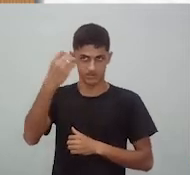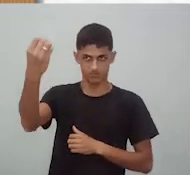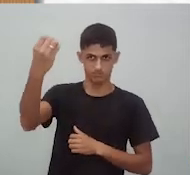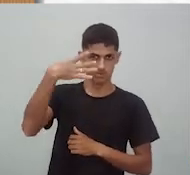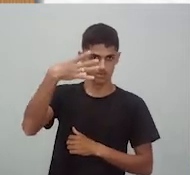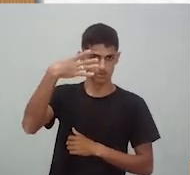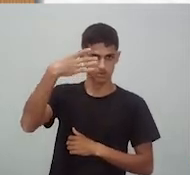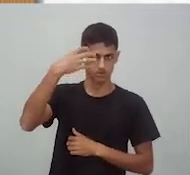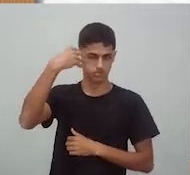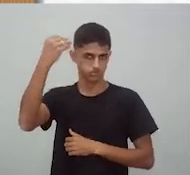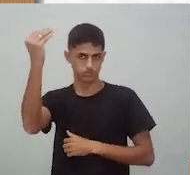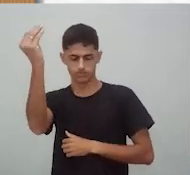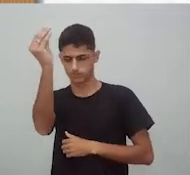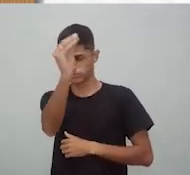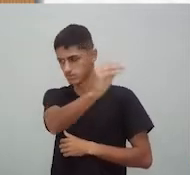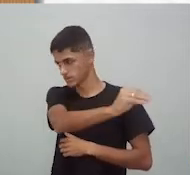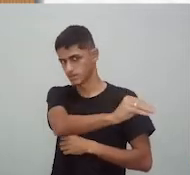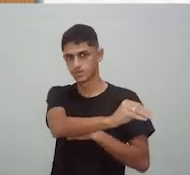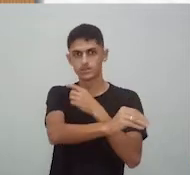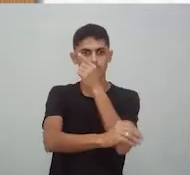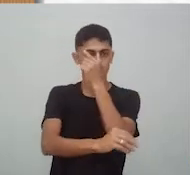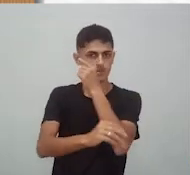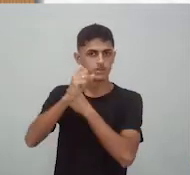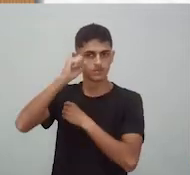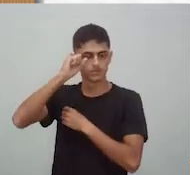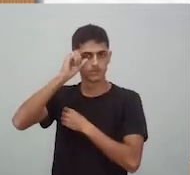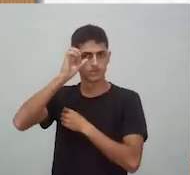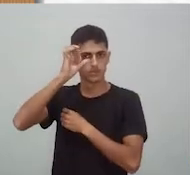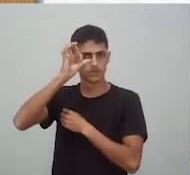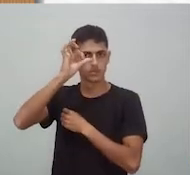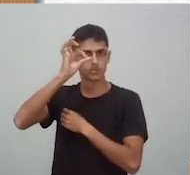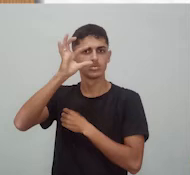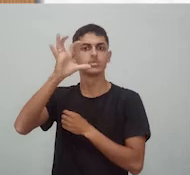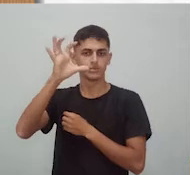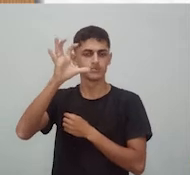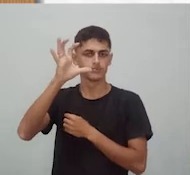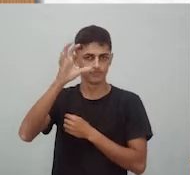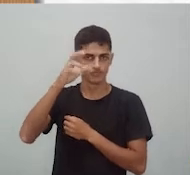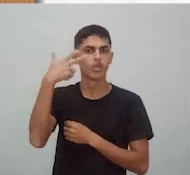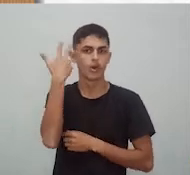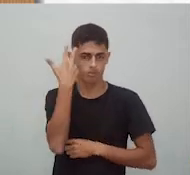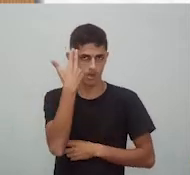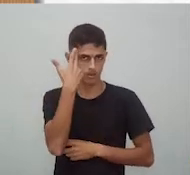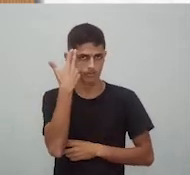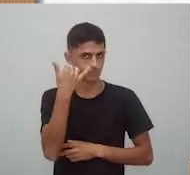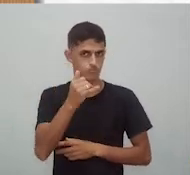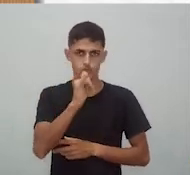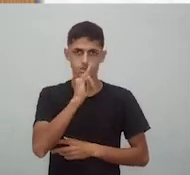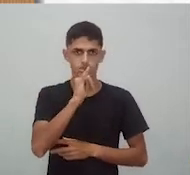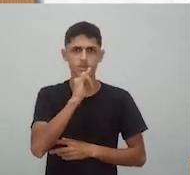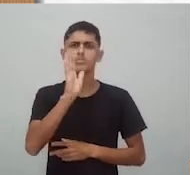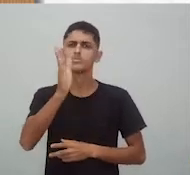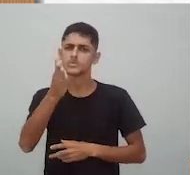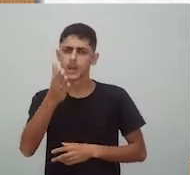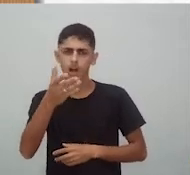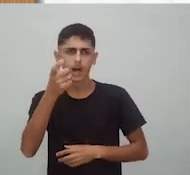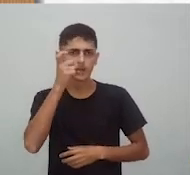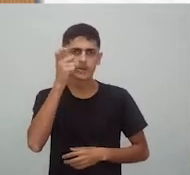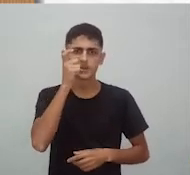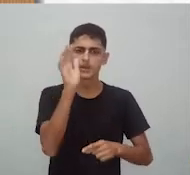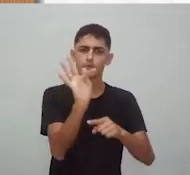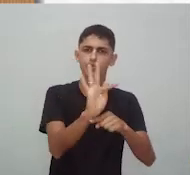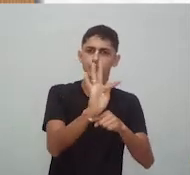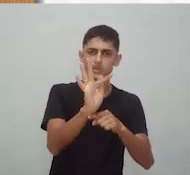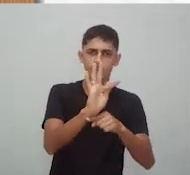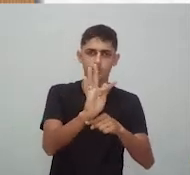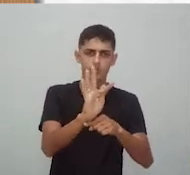ela volta a se dilatar, ela volta ao seu estado de relaxamento. Então, por exemplo, vocês devem ver em filmes ou algum coisa do